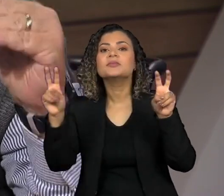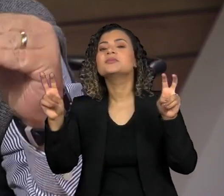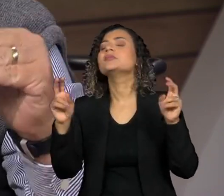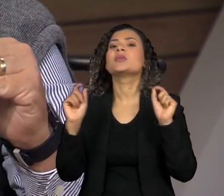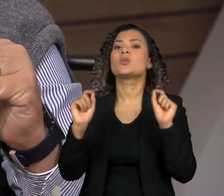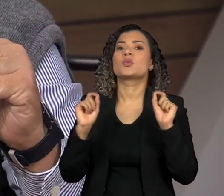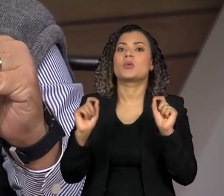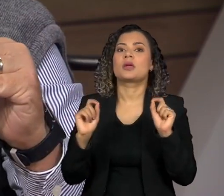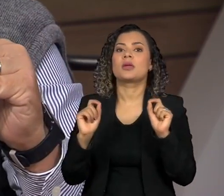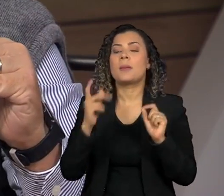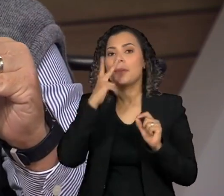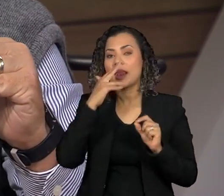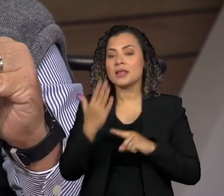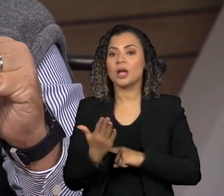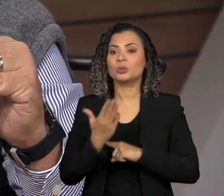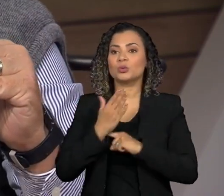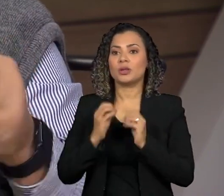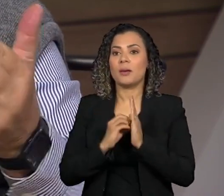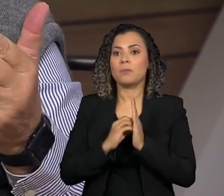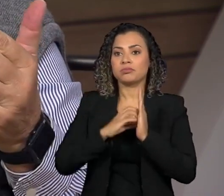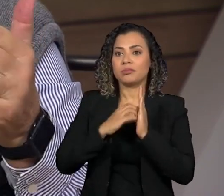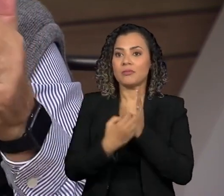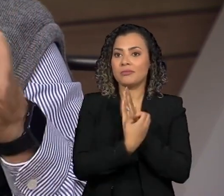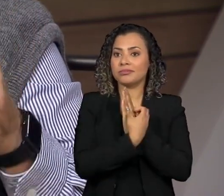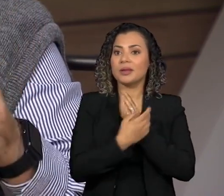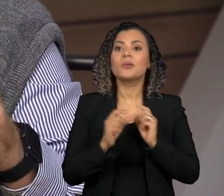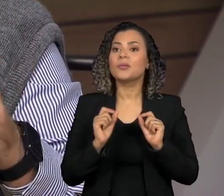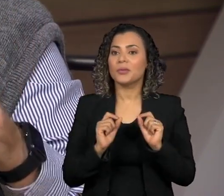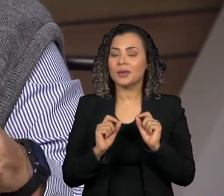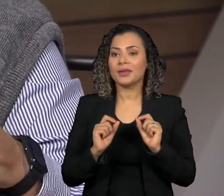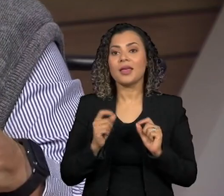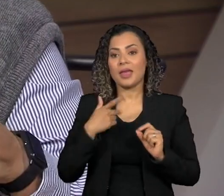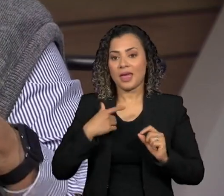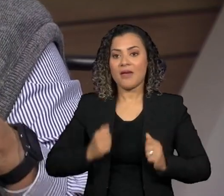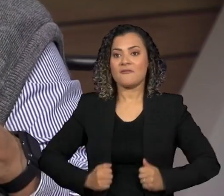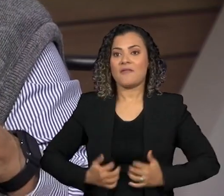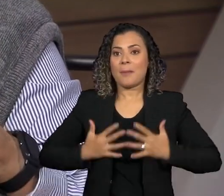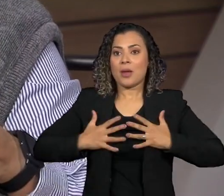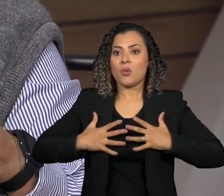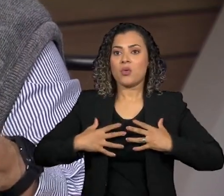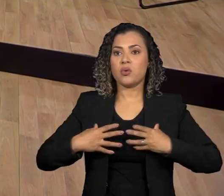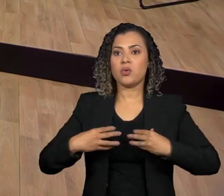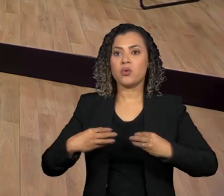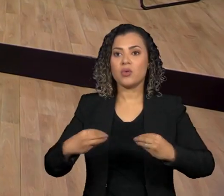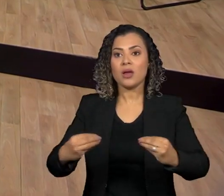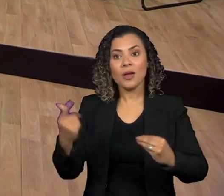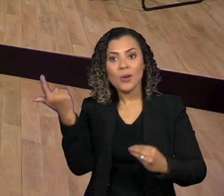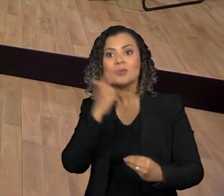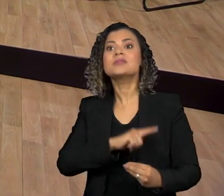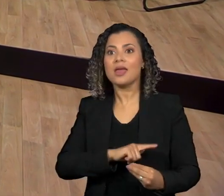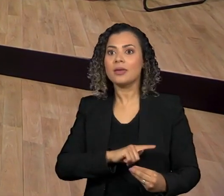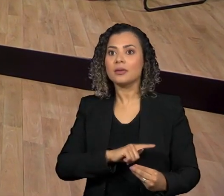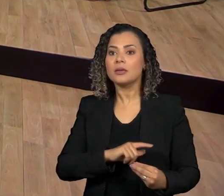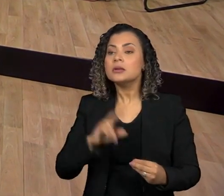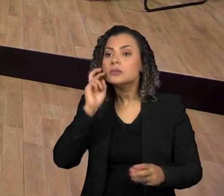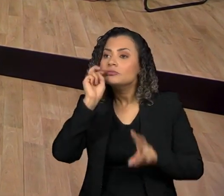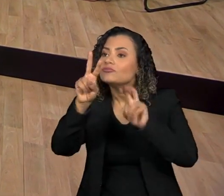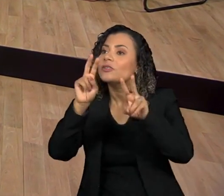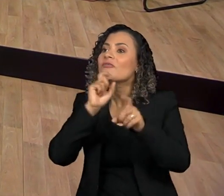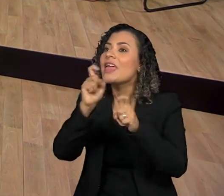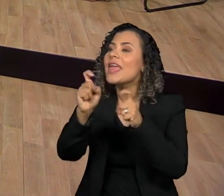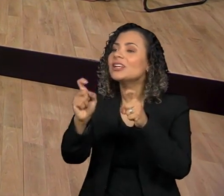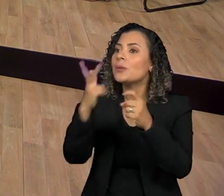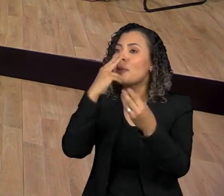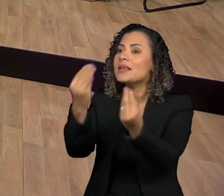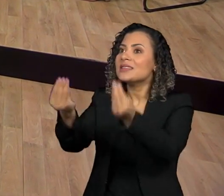proteínas que são anti-inflamatórias. A tua pressão arterial cai, você mede isso. Quando você não tem exposição ao